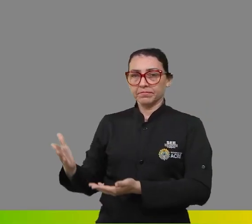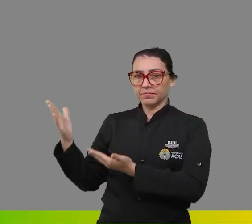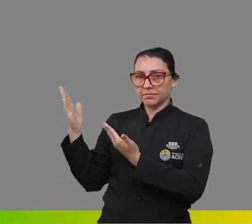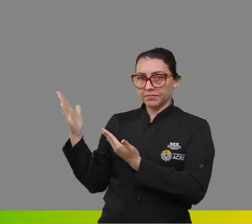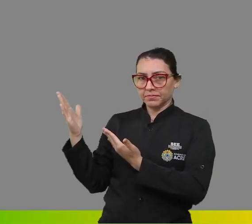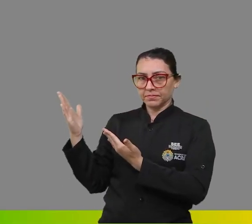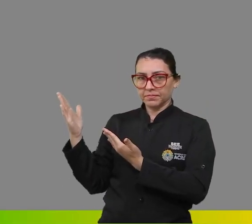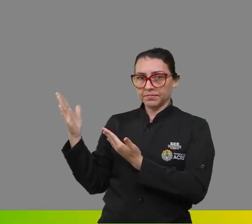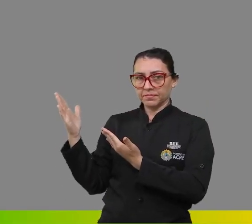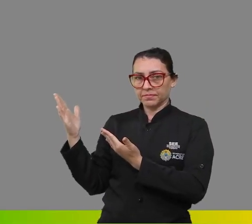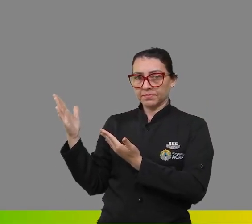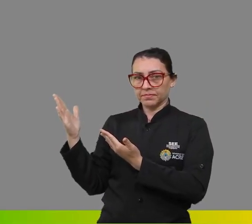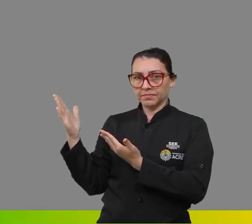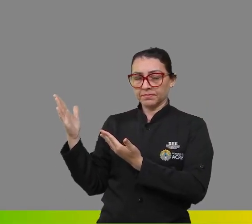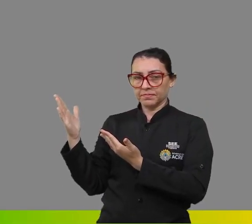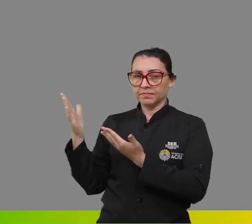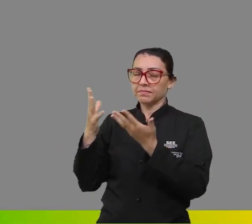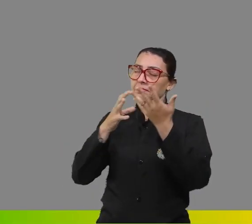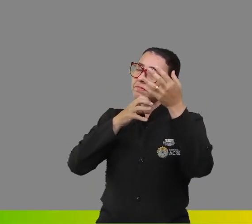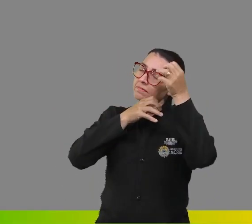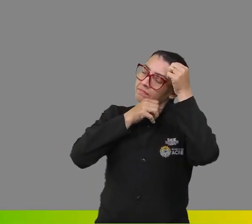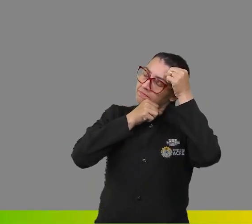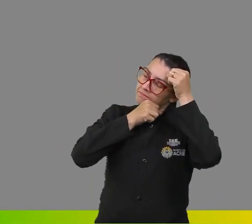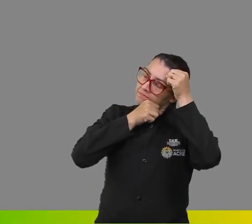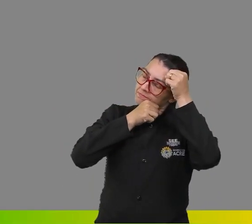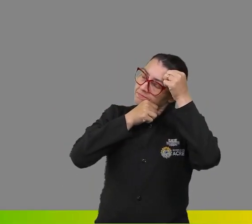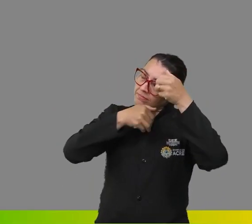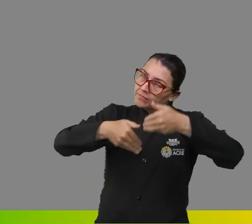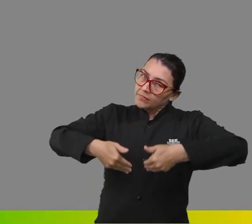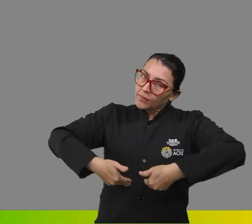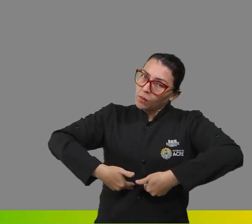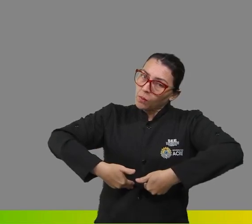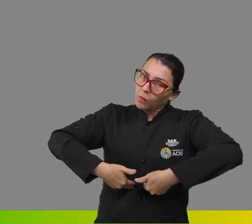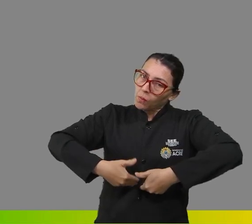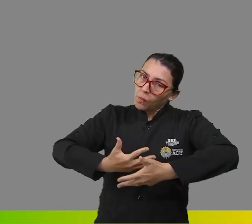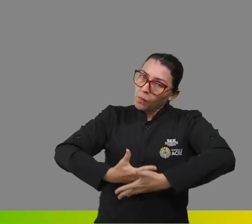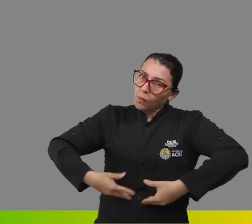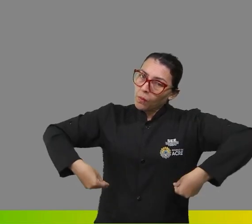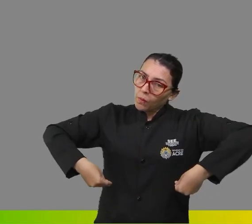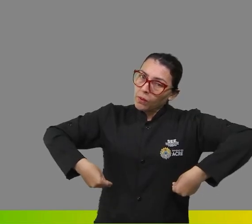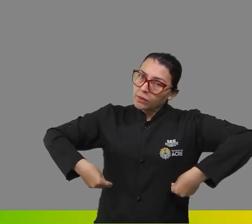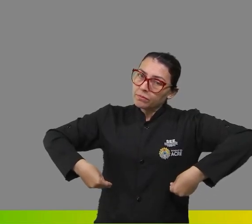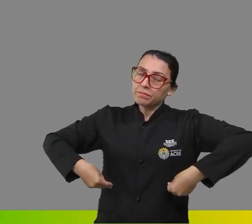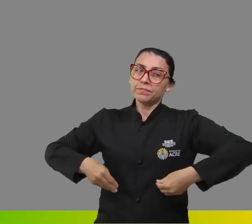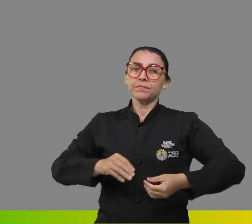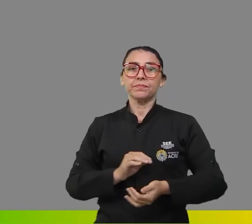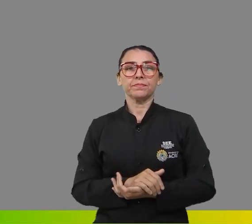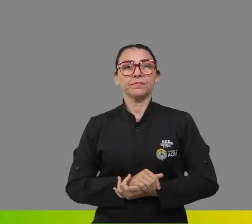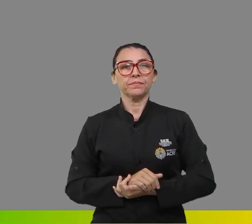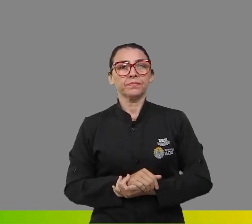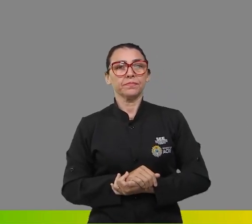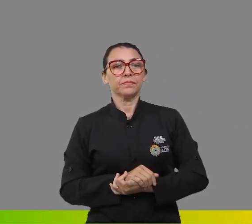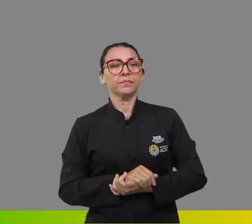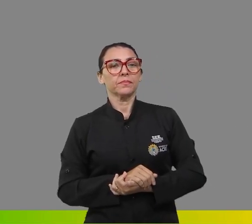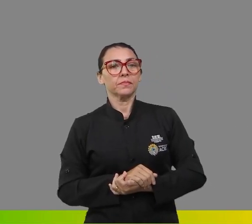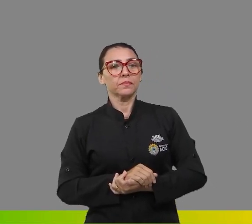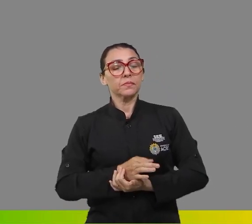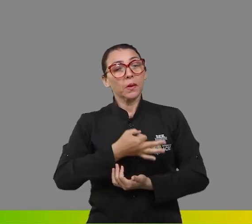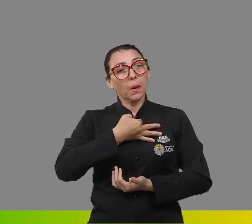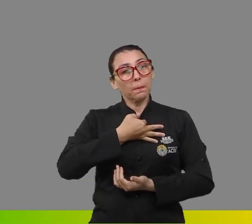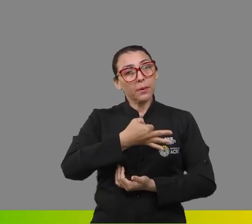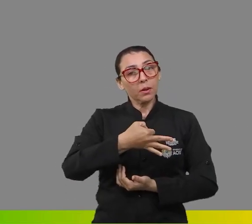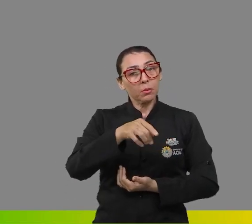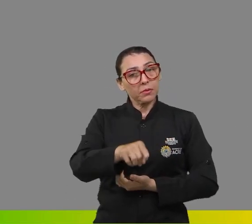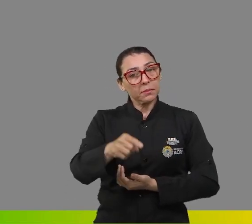trazendo aí uma mensagem. Dorme que a fome passa. Então, ele traz aí, né, ele provoca uma sugestão para